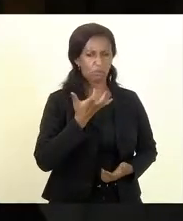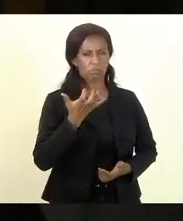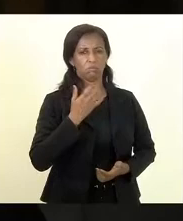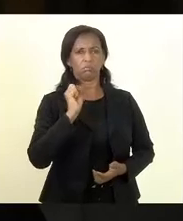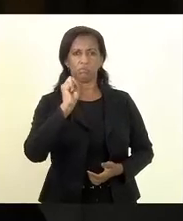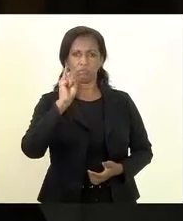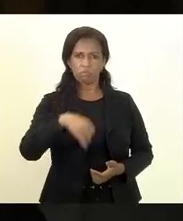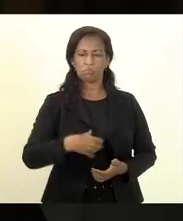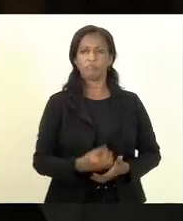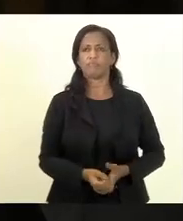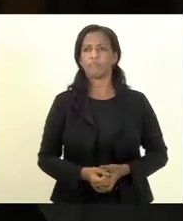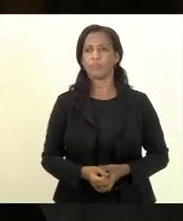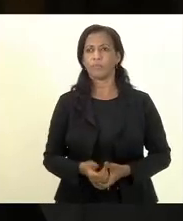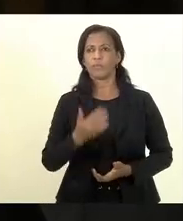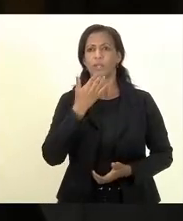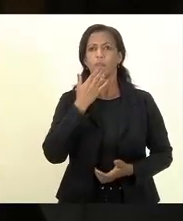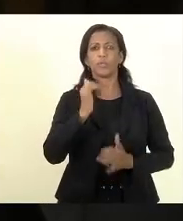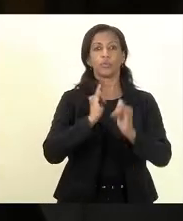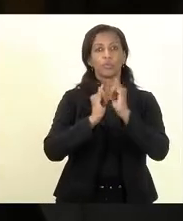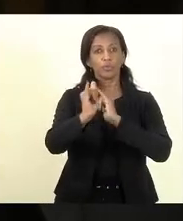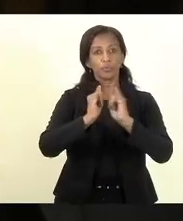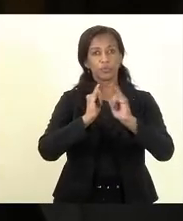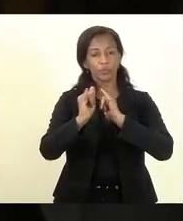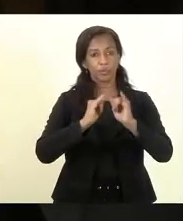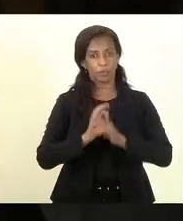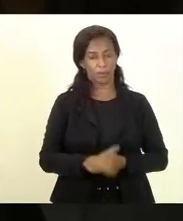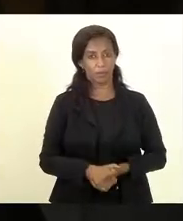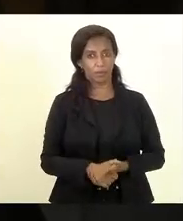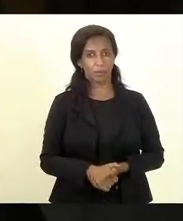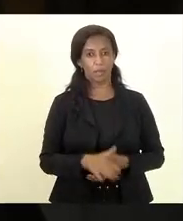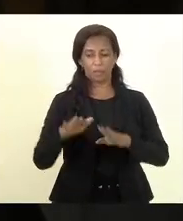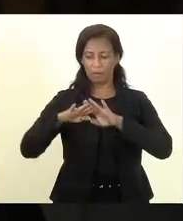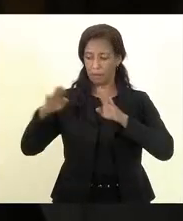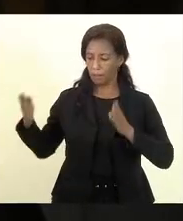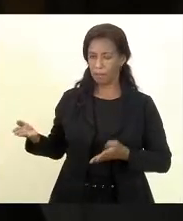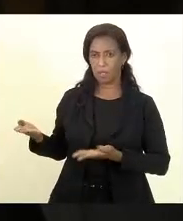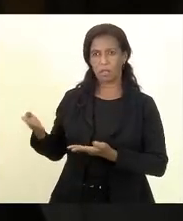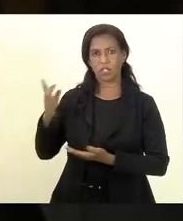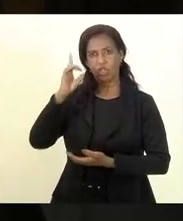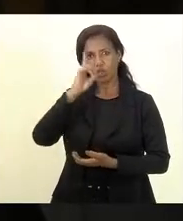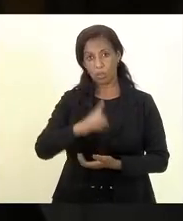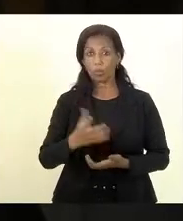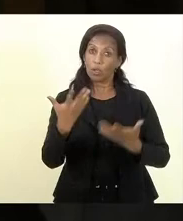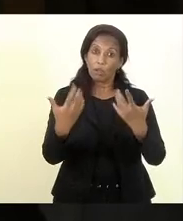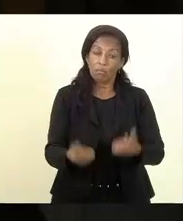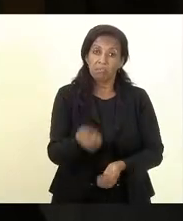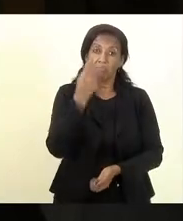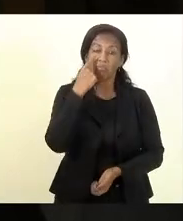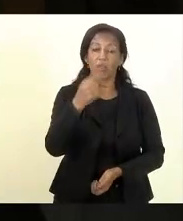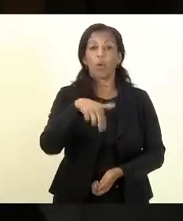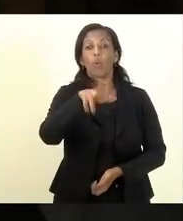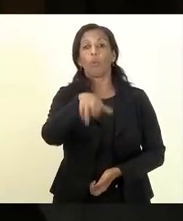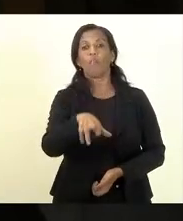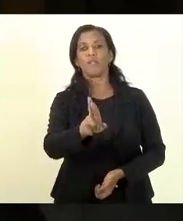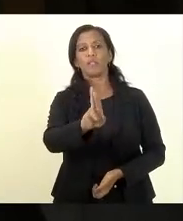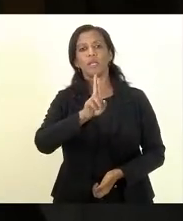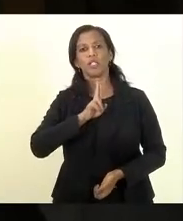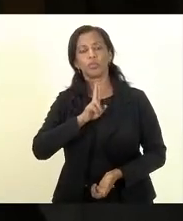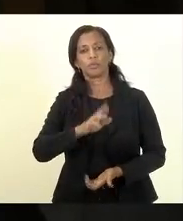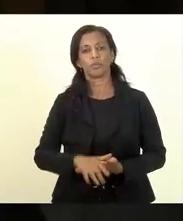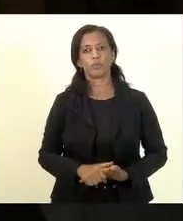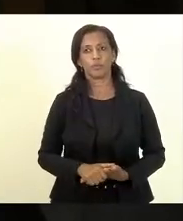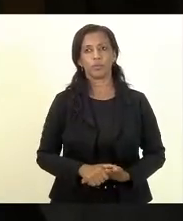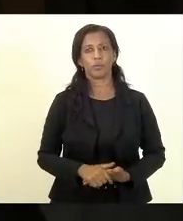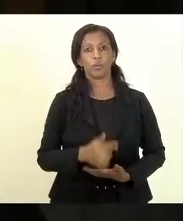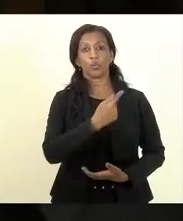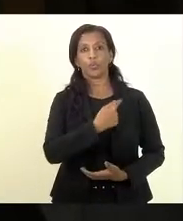reiterando o pedido de informação através da mesa diretora, e vamos ver qual vai ser a resposta